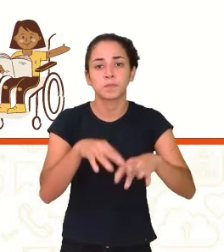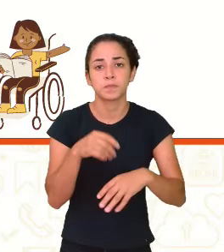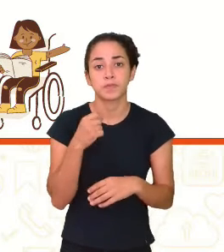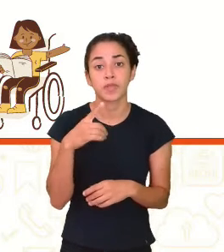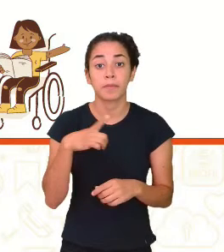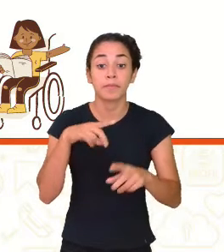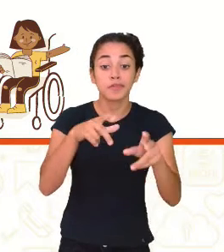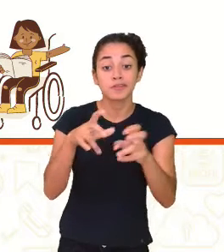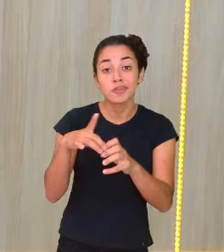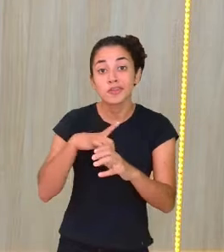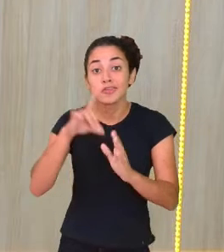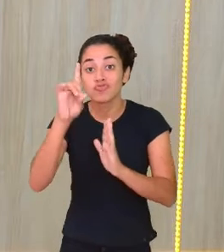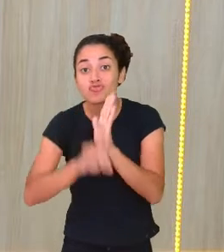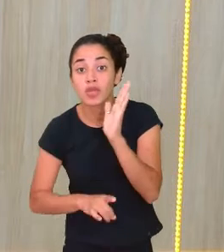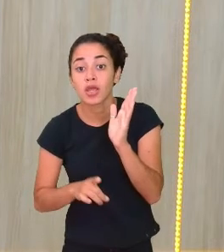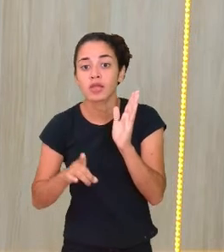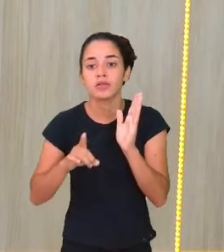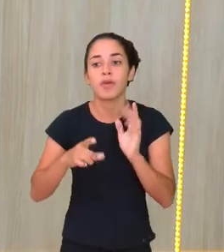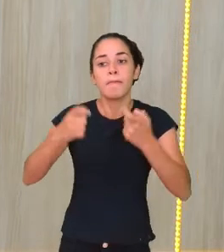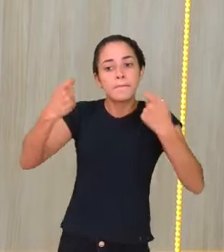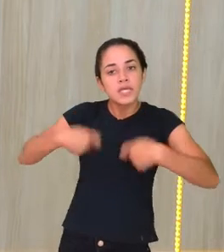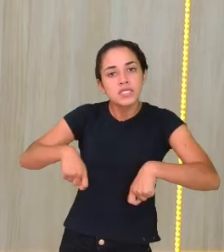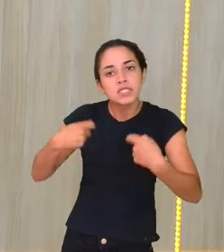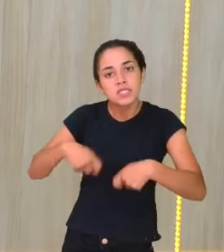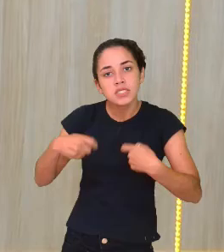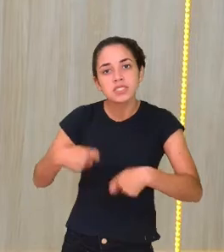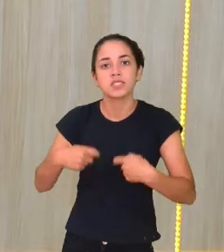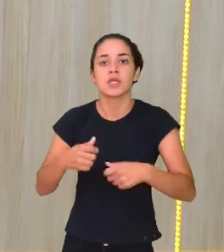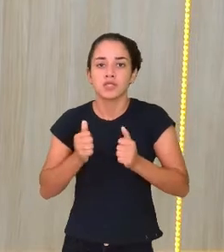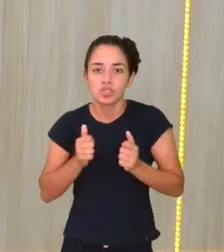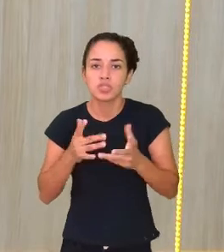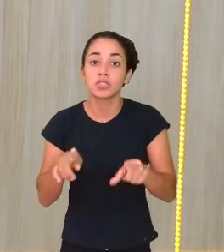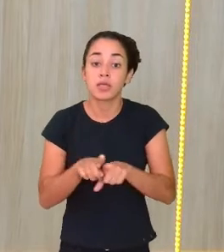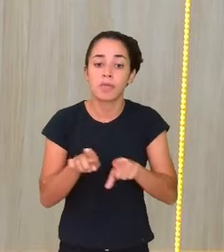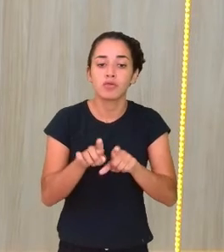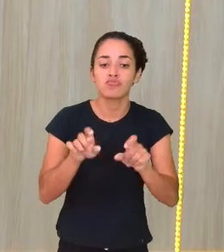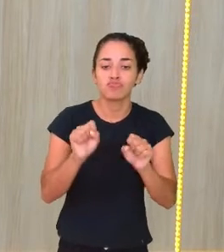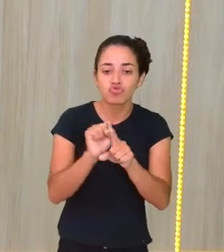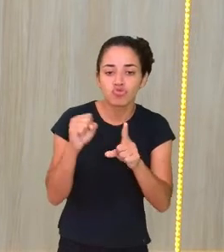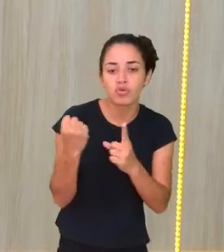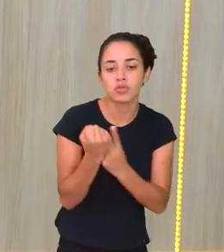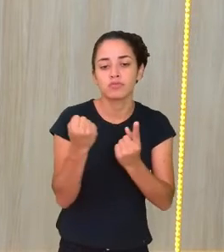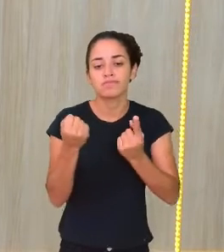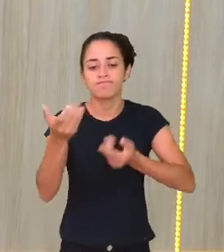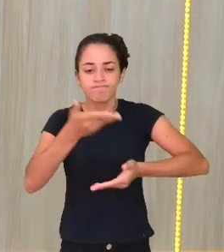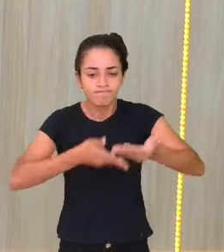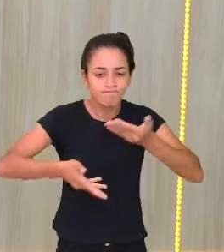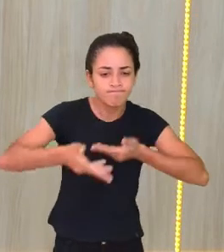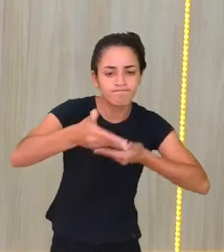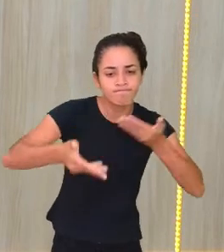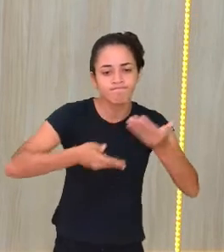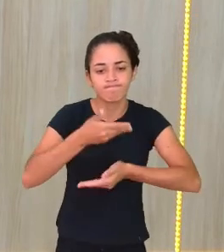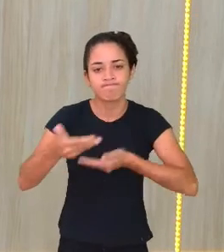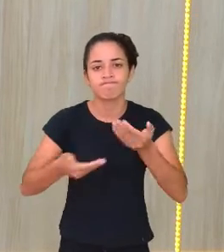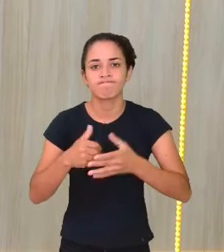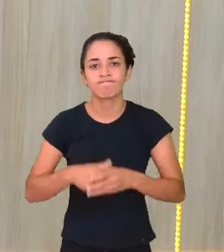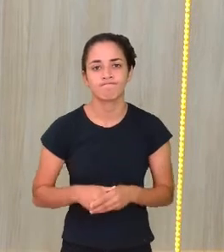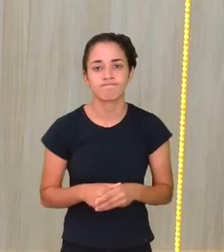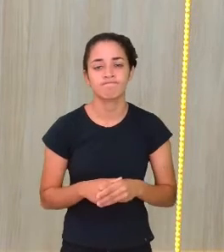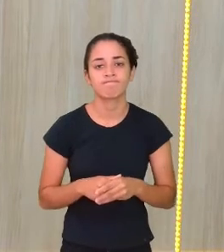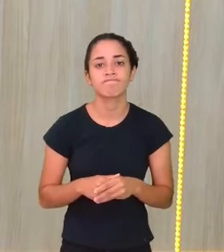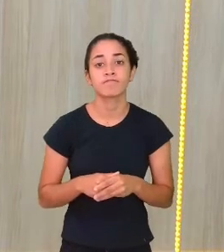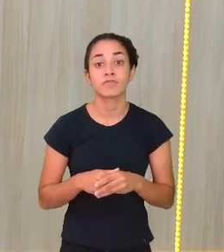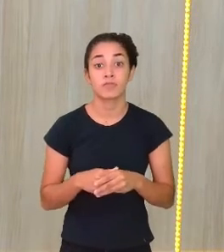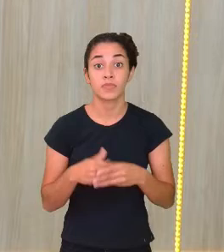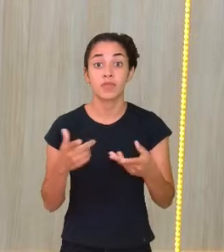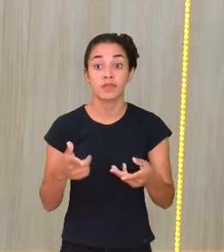têm direito, que eles têm deveres, eles começam a socializar, eles conseguem dar a vez a quem